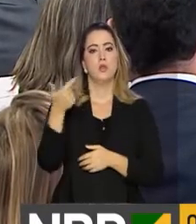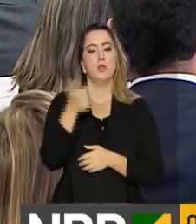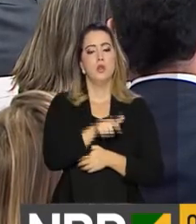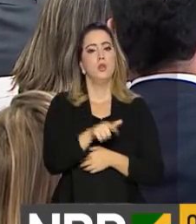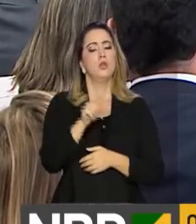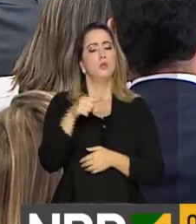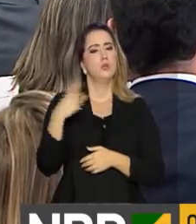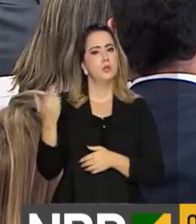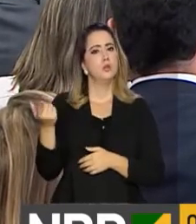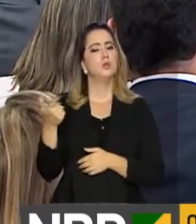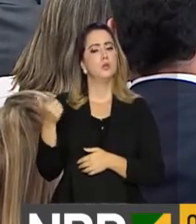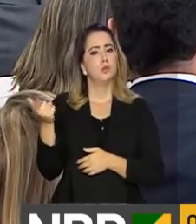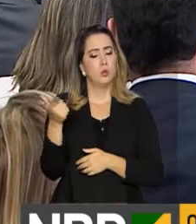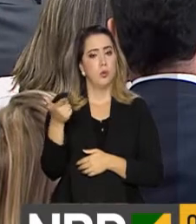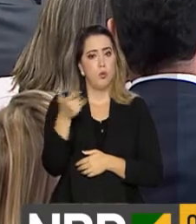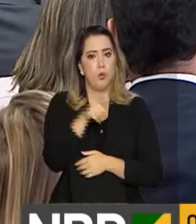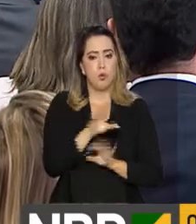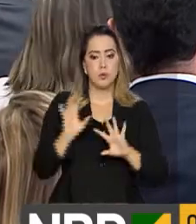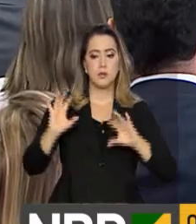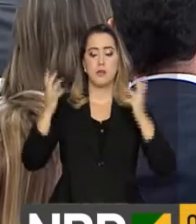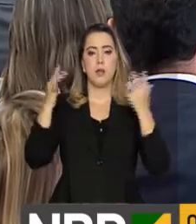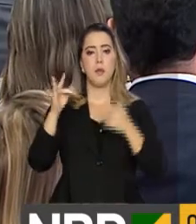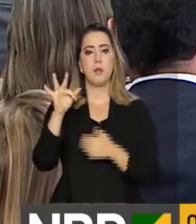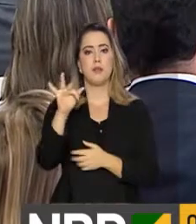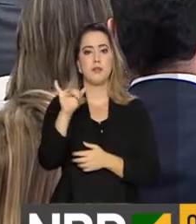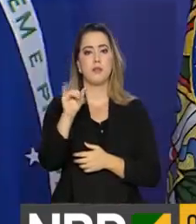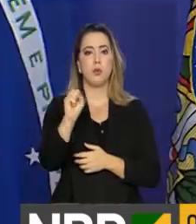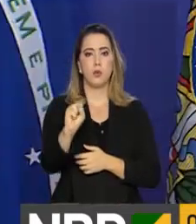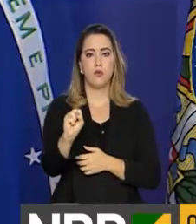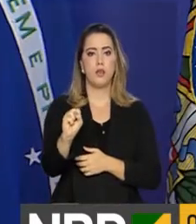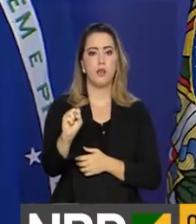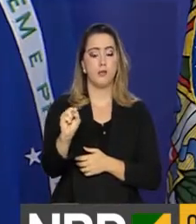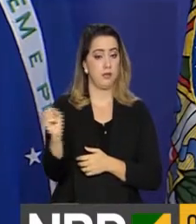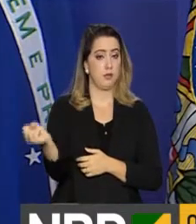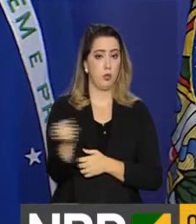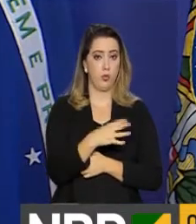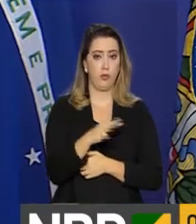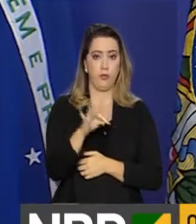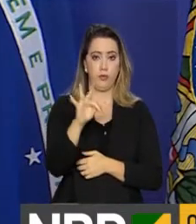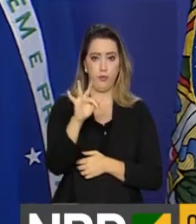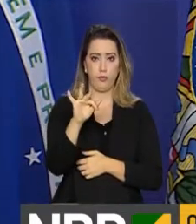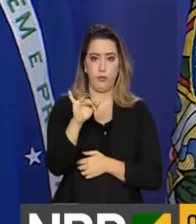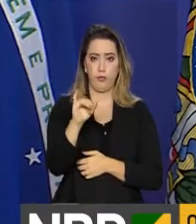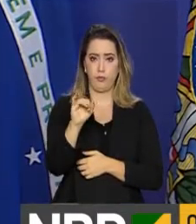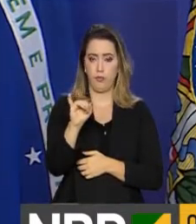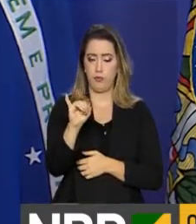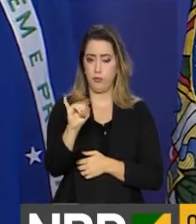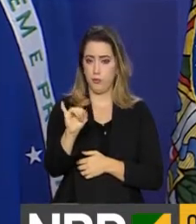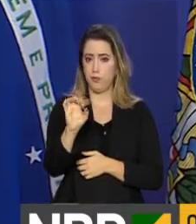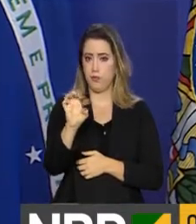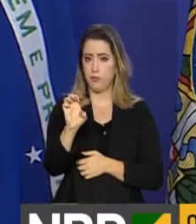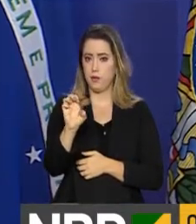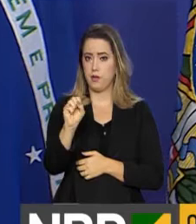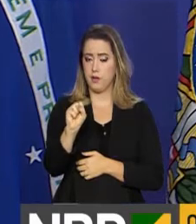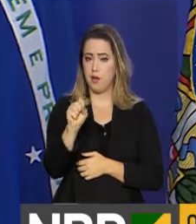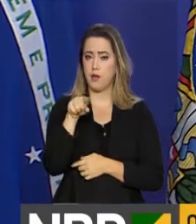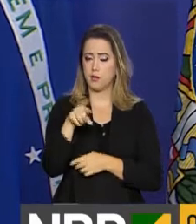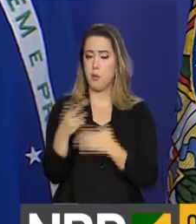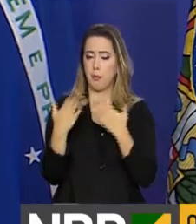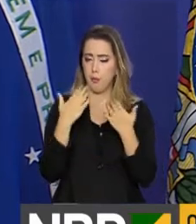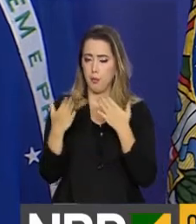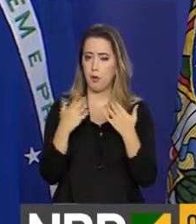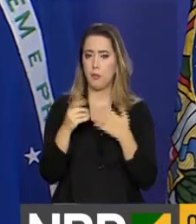mais um episódio no fies o chamado fiéis novo que na verdade não se reporta ao fies antigo